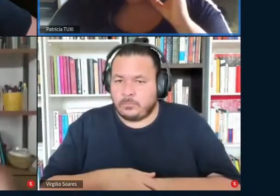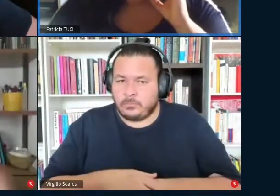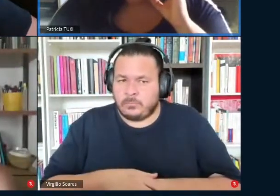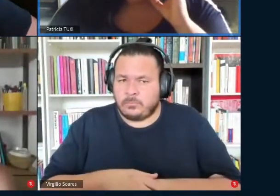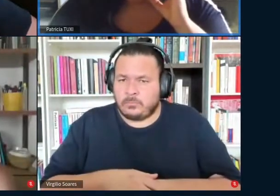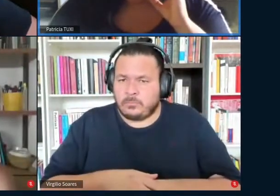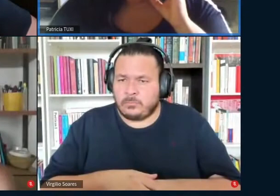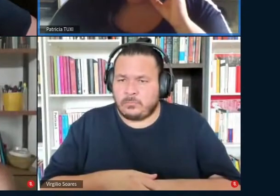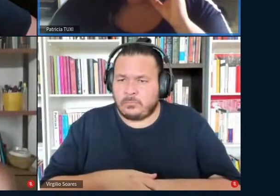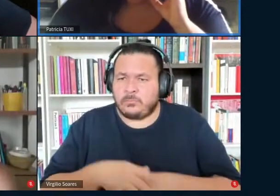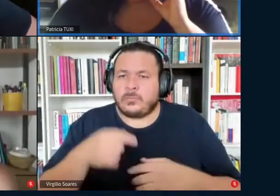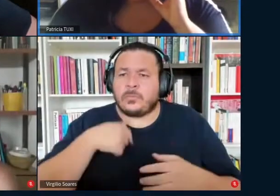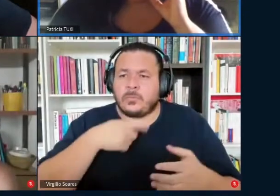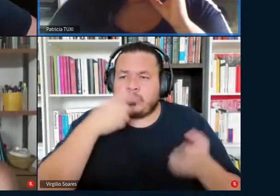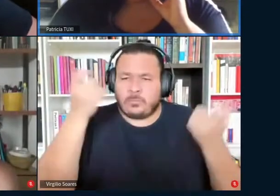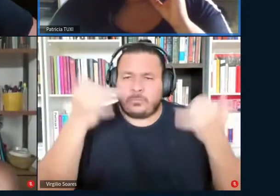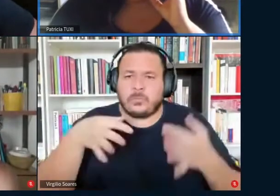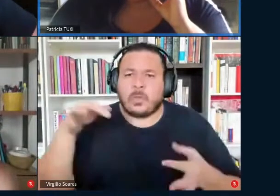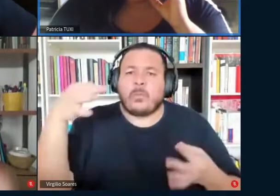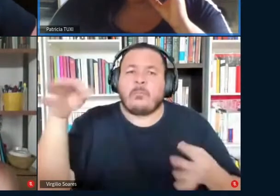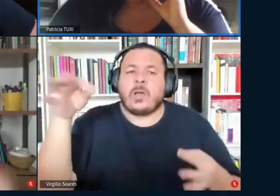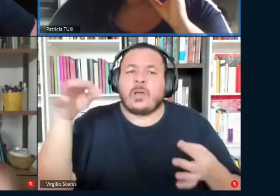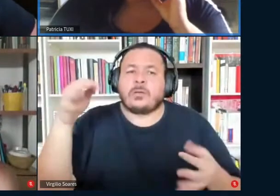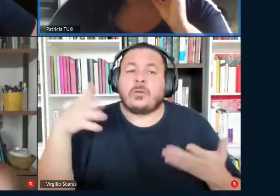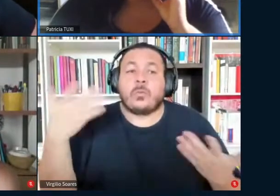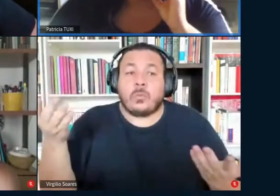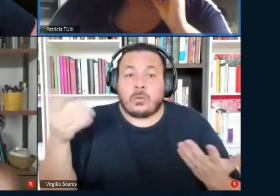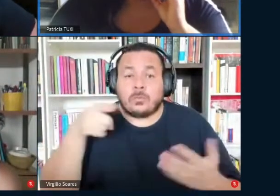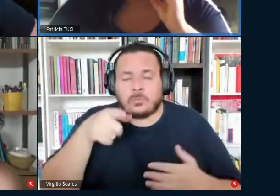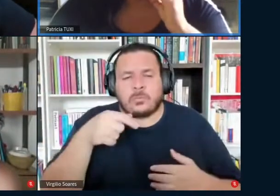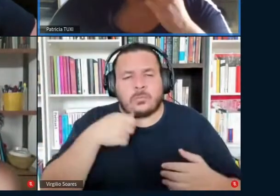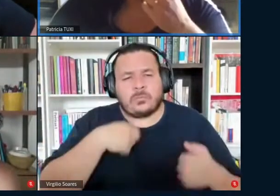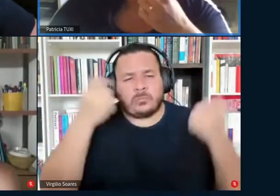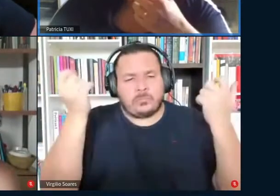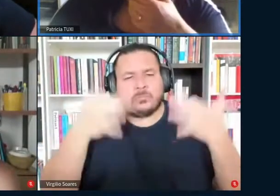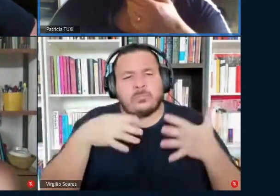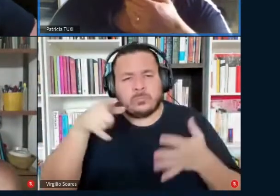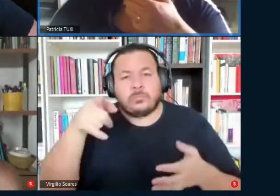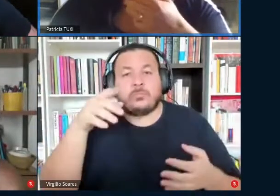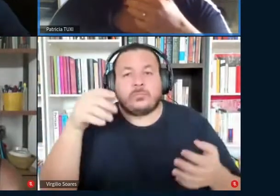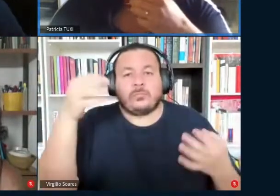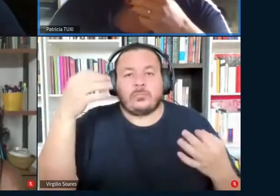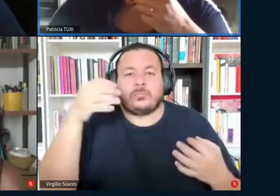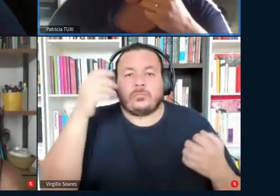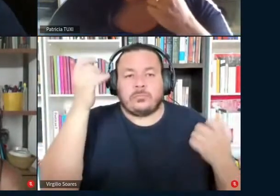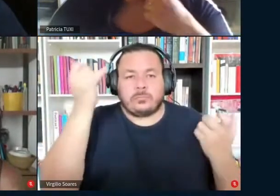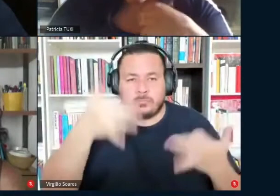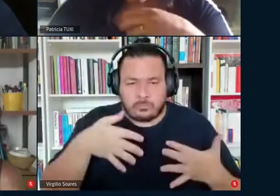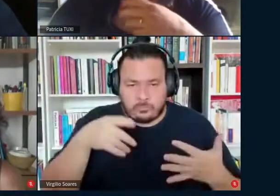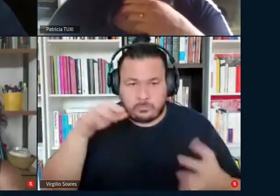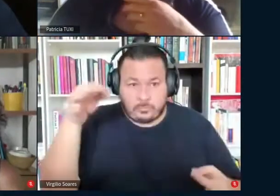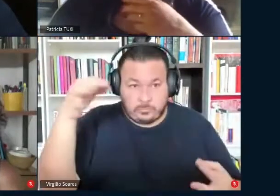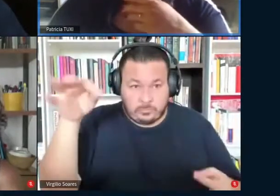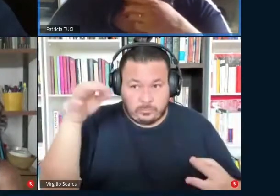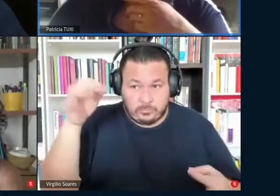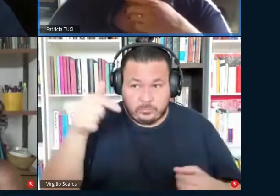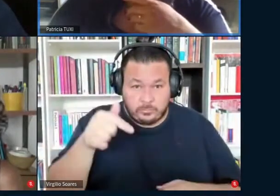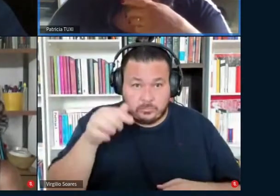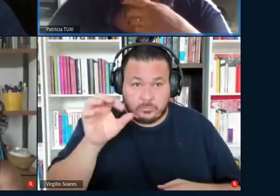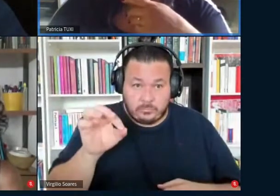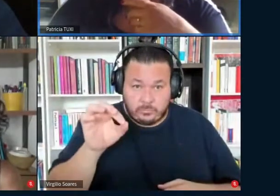de que página exatamente? Eu estou falando de quando você começa na página 70